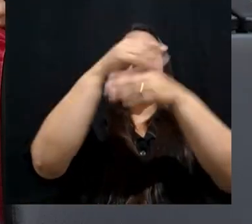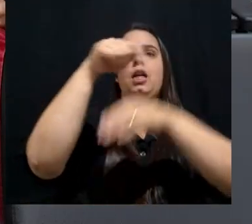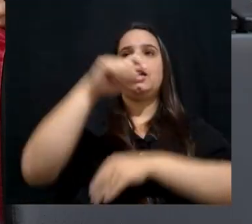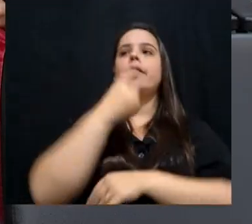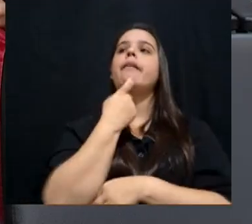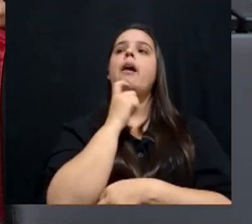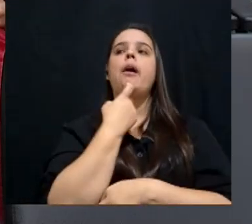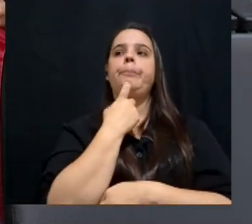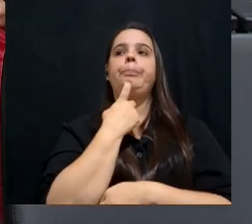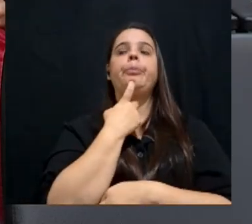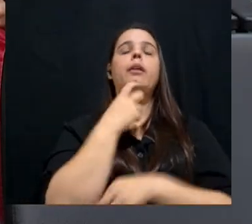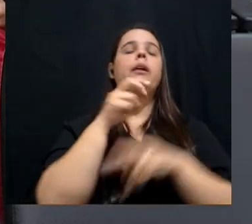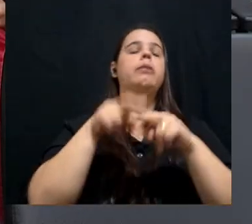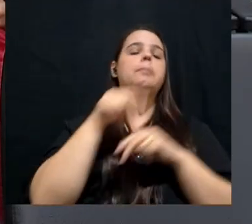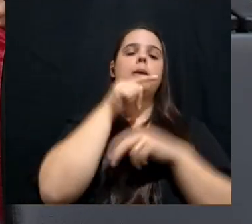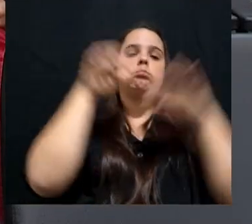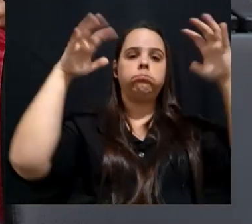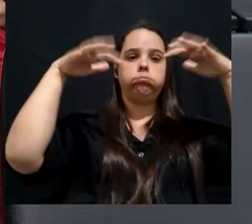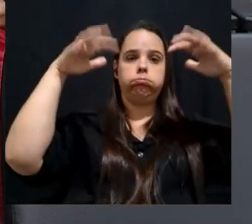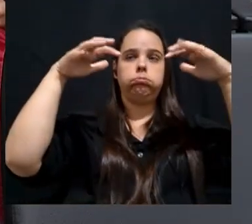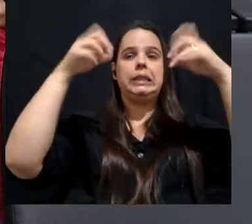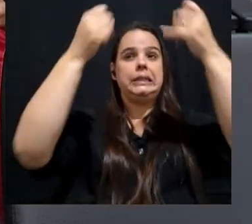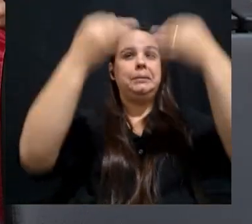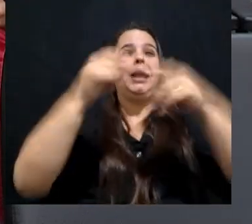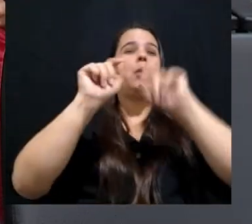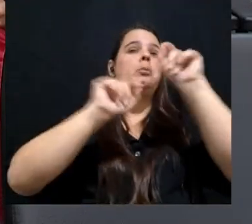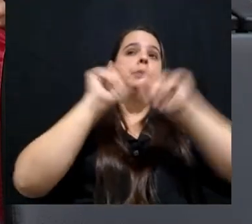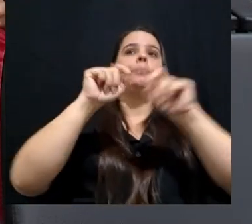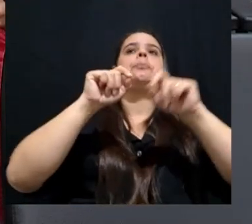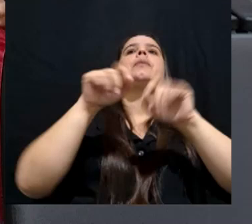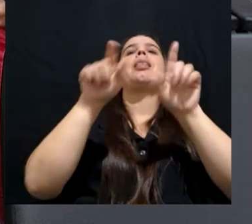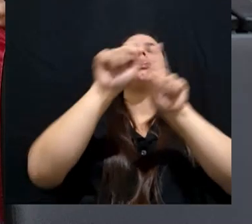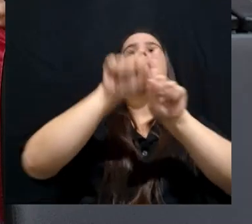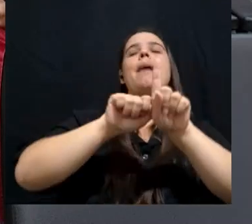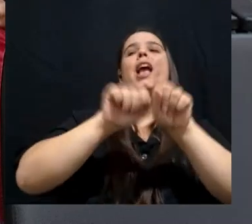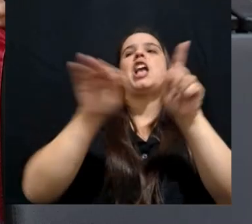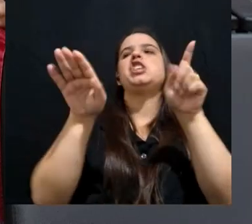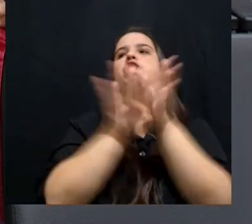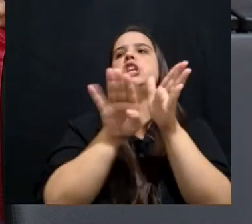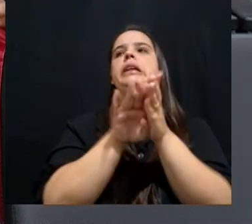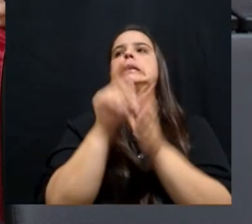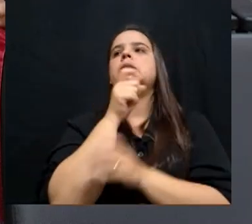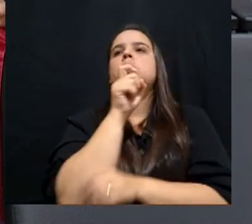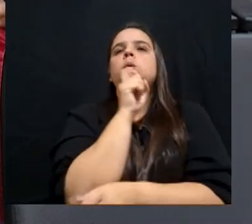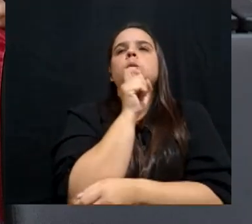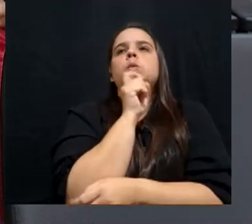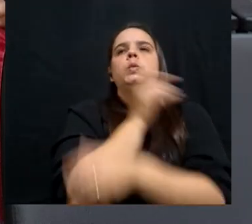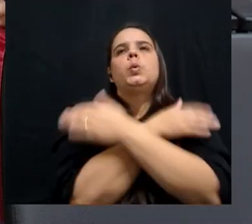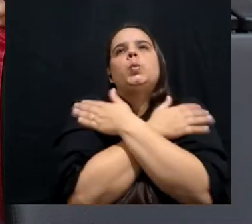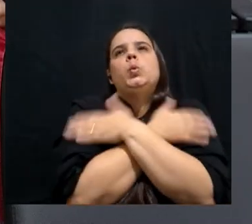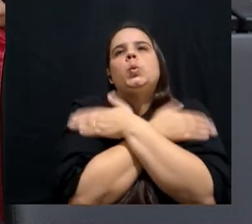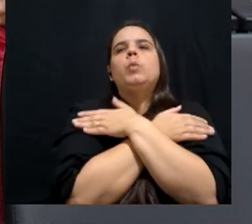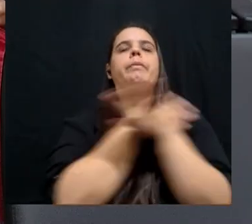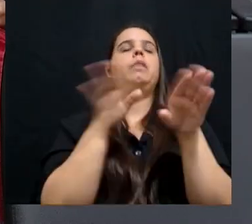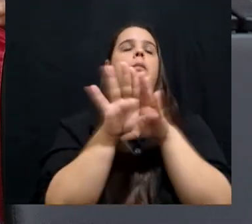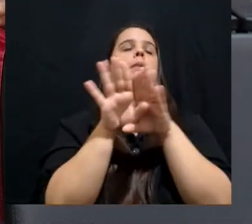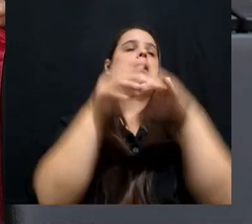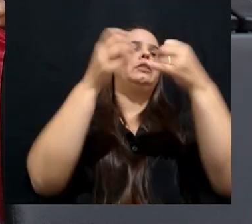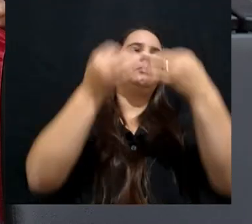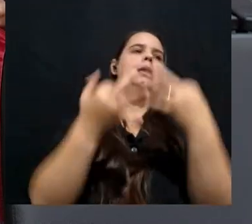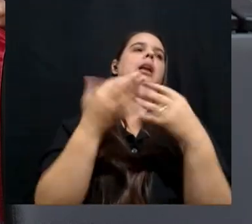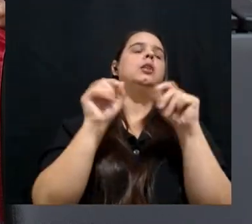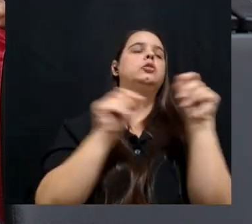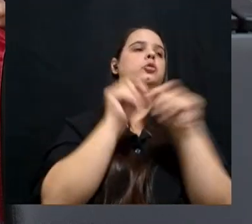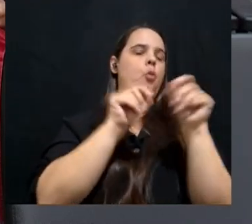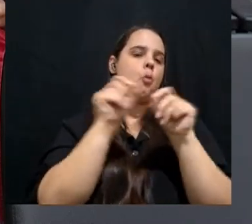Agora chega sempre esse mês, começa a esfriar, já tem também a queda de temperatura, fala-se muito sobre também as questões, né, de